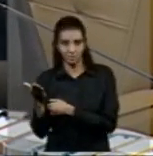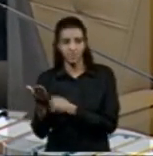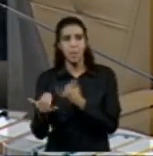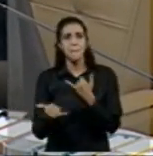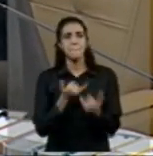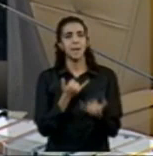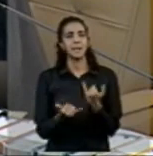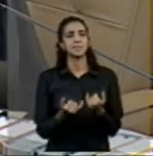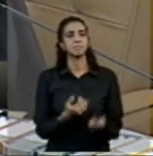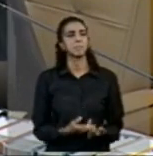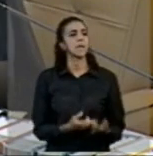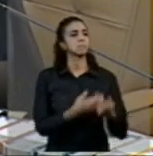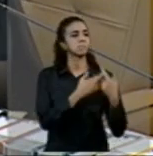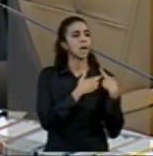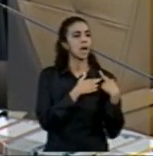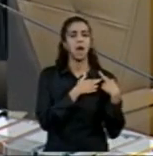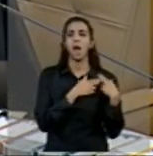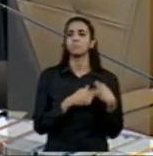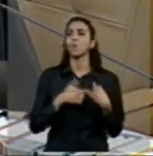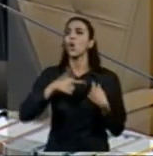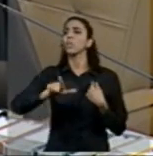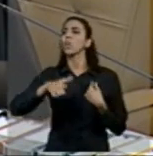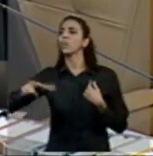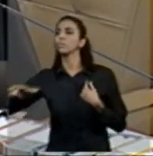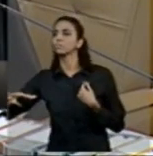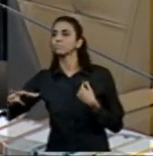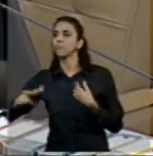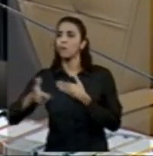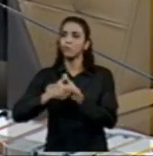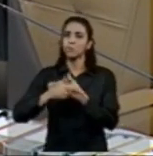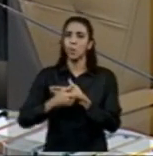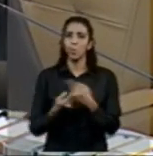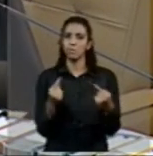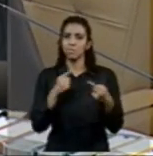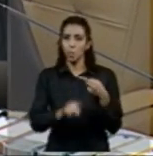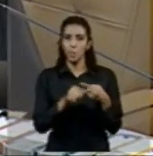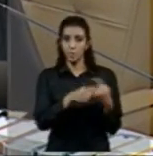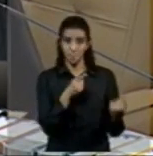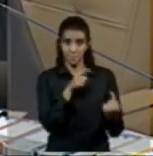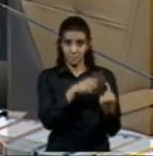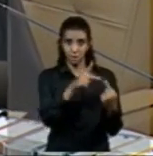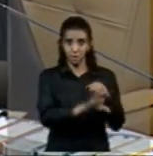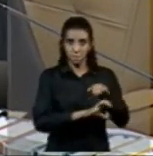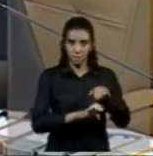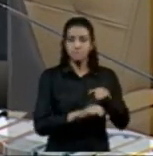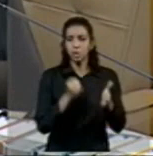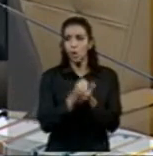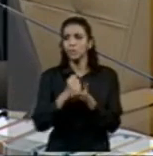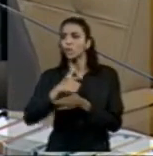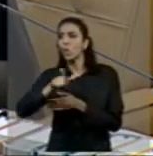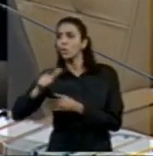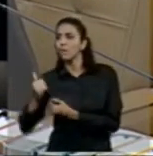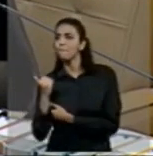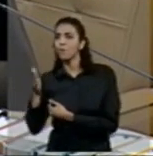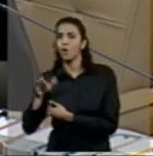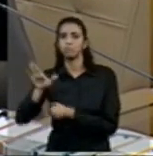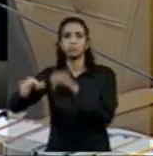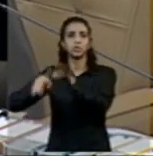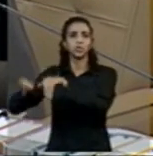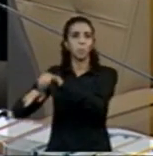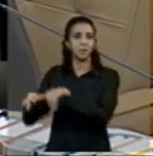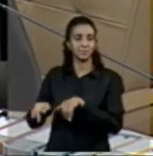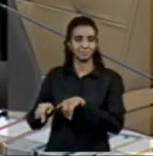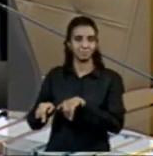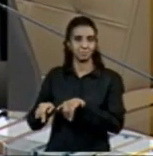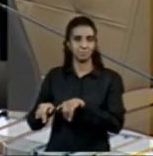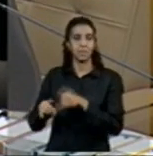transferir para terceiros atividades que não fazem parte do negócio principal da empresa. Giosa. É uma tendência moderna